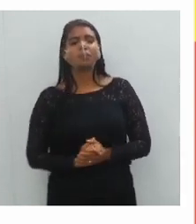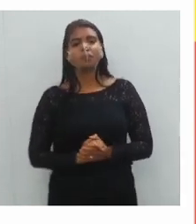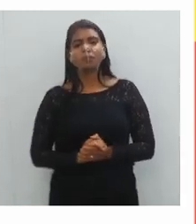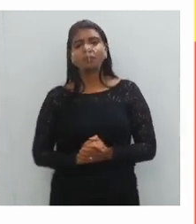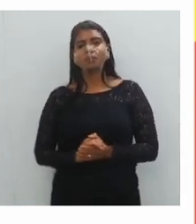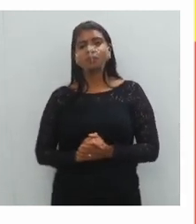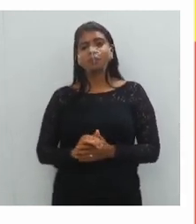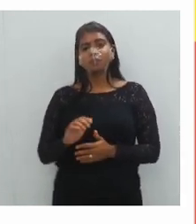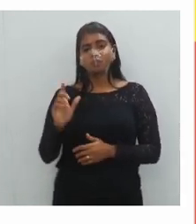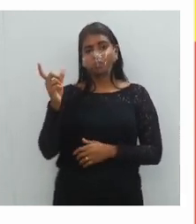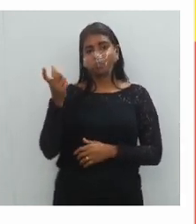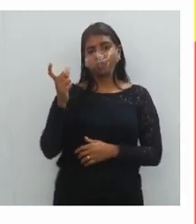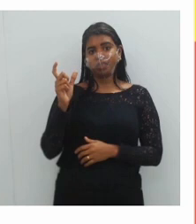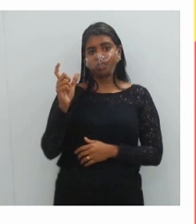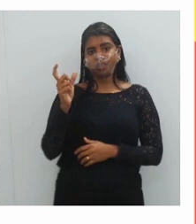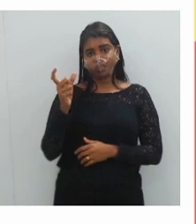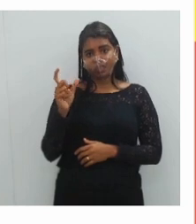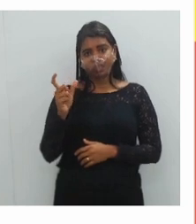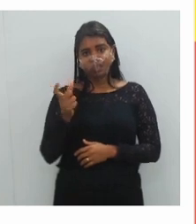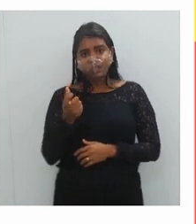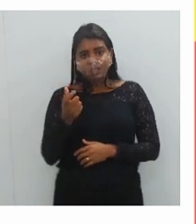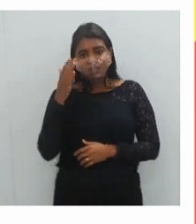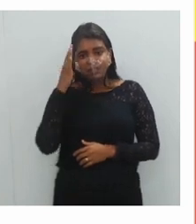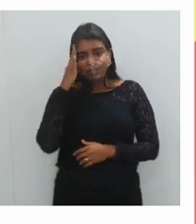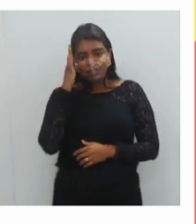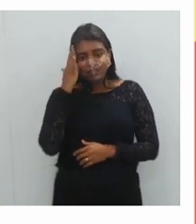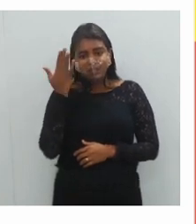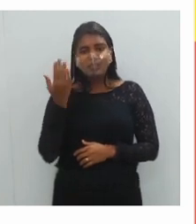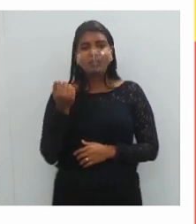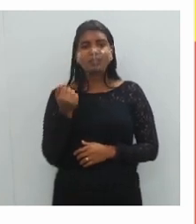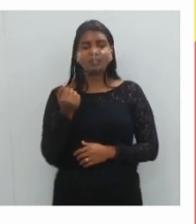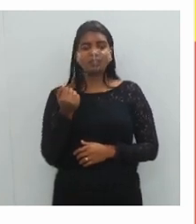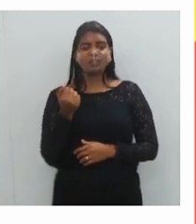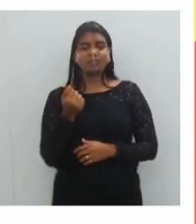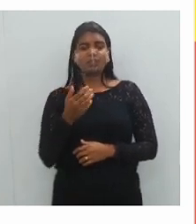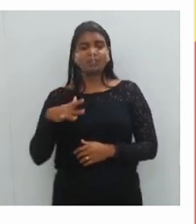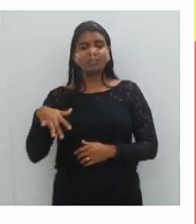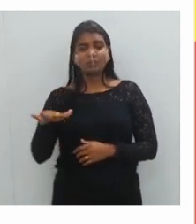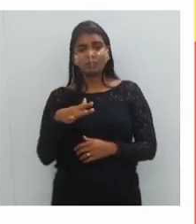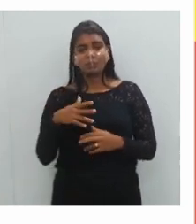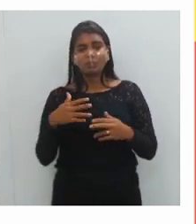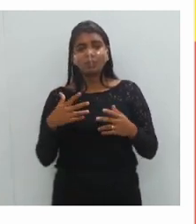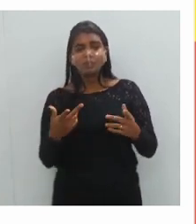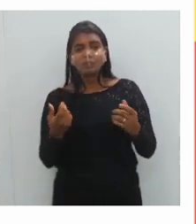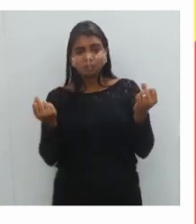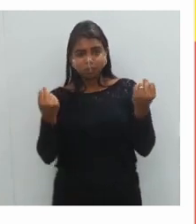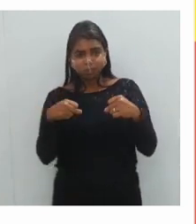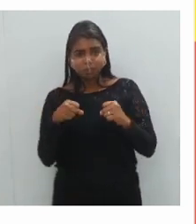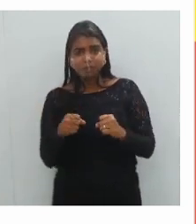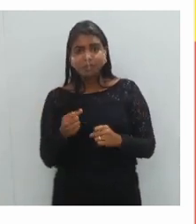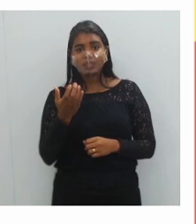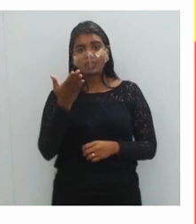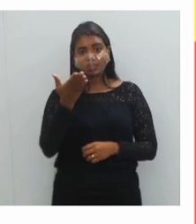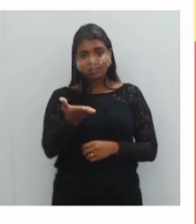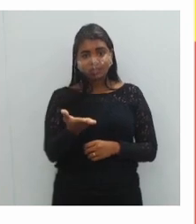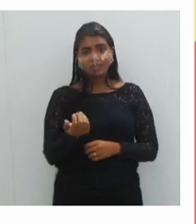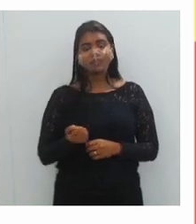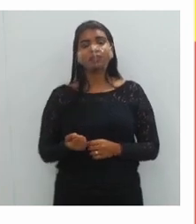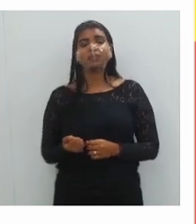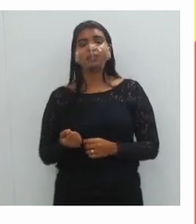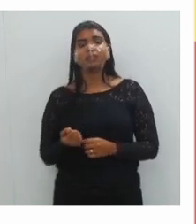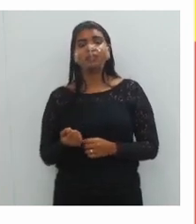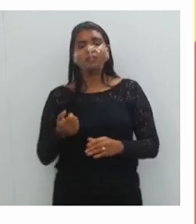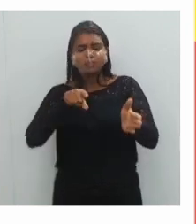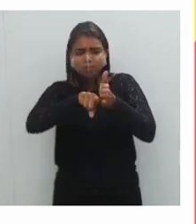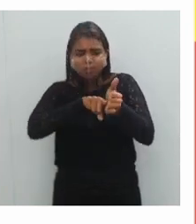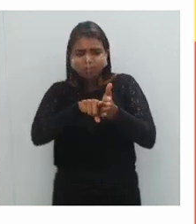a charge, ela, para ser compreendida, na maioria das vezes é necessário que você